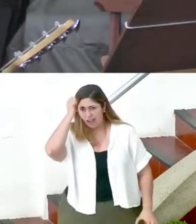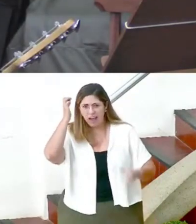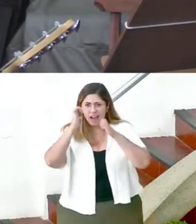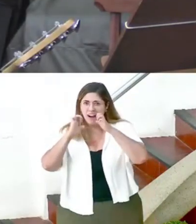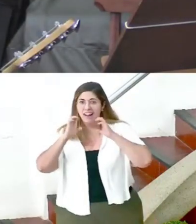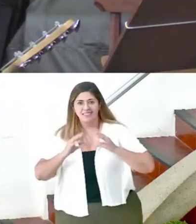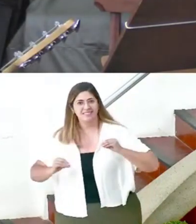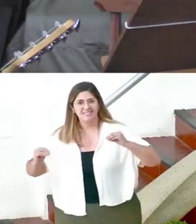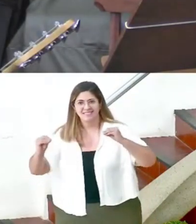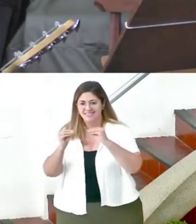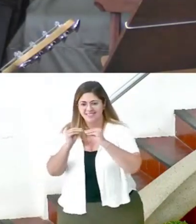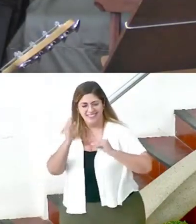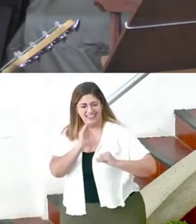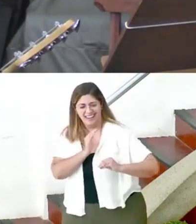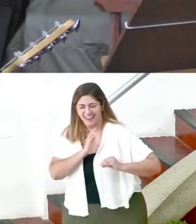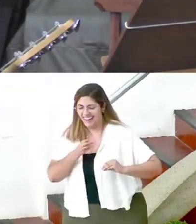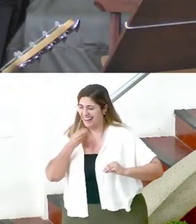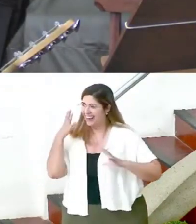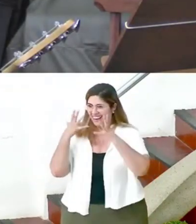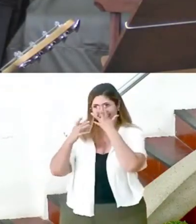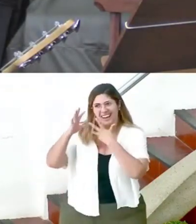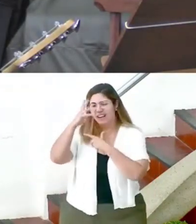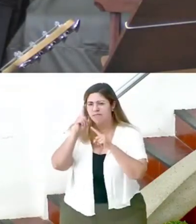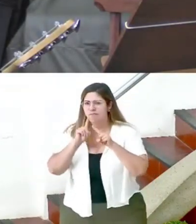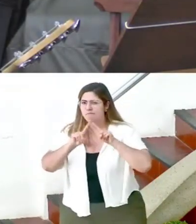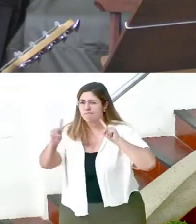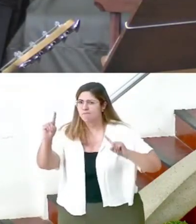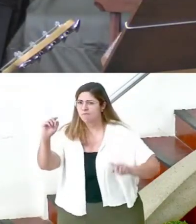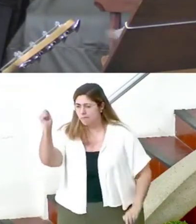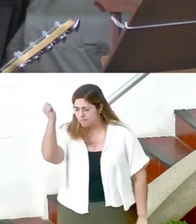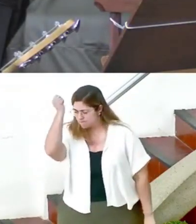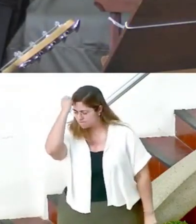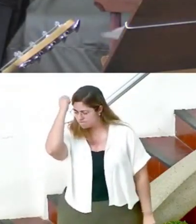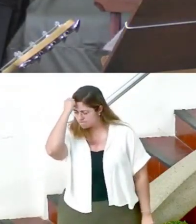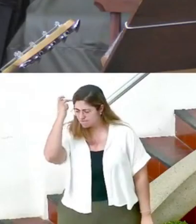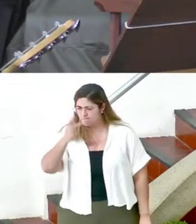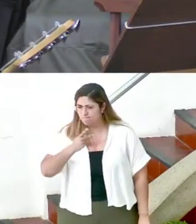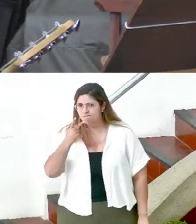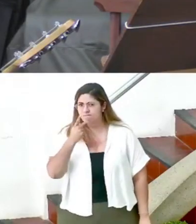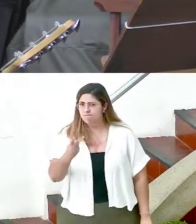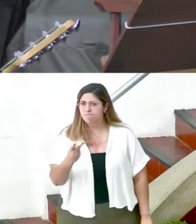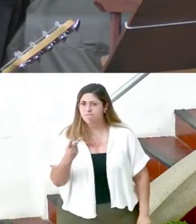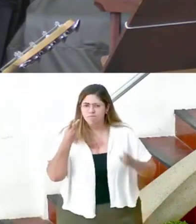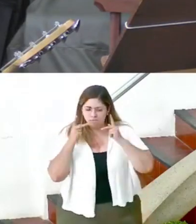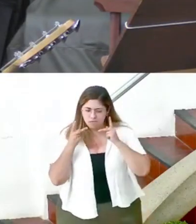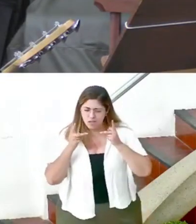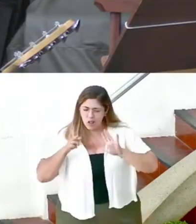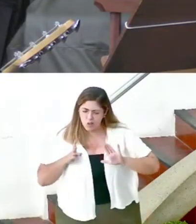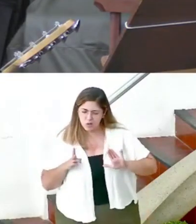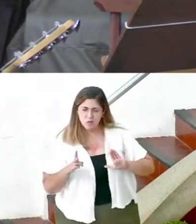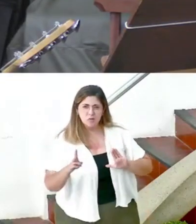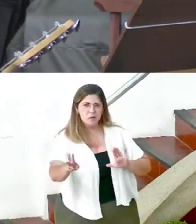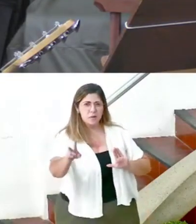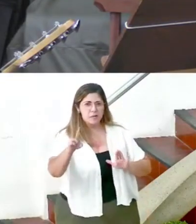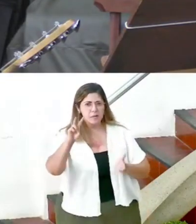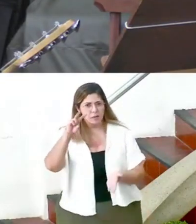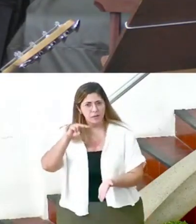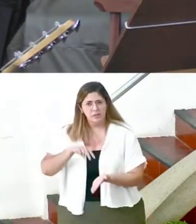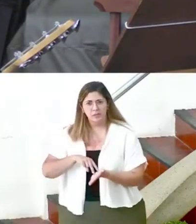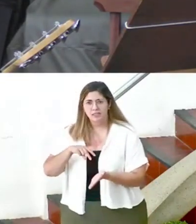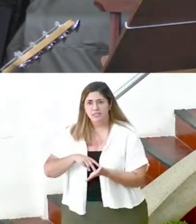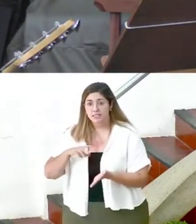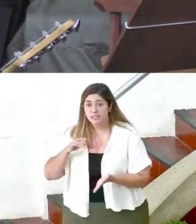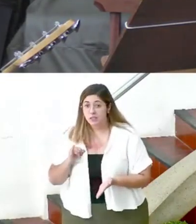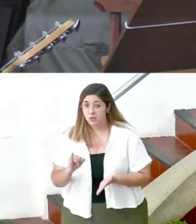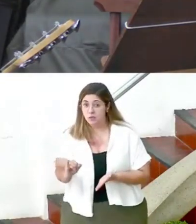coração, é um evangelho que destrona o coração orgulhoso, que essa pregação, se ela continuar a existir nesse lugar, como está aqui há